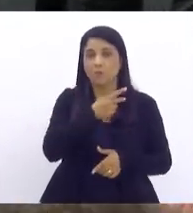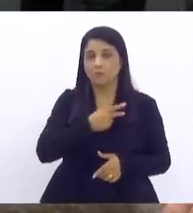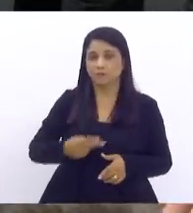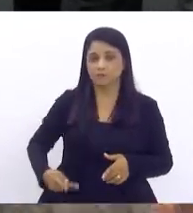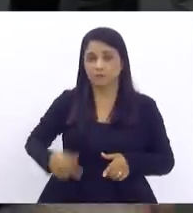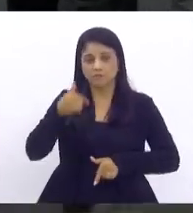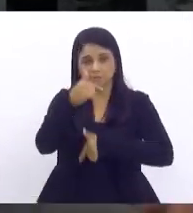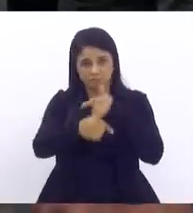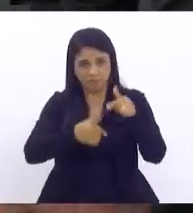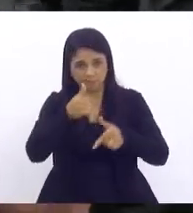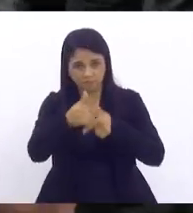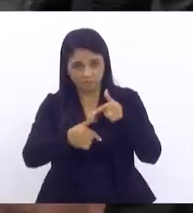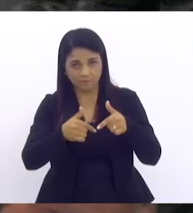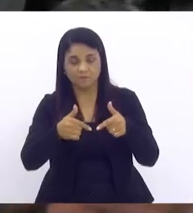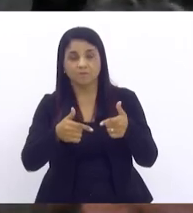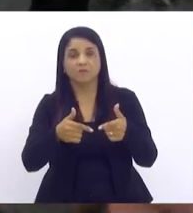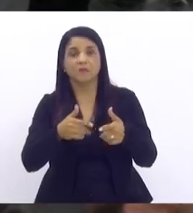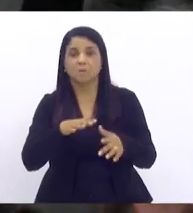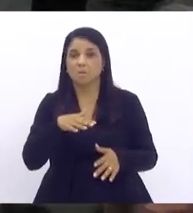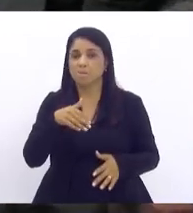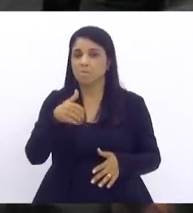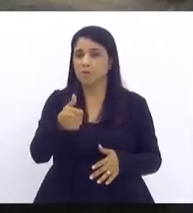toda a comissão, de melhorar